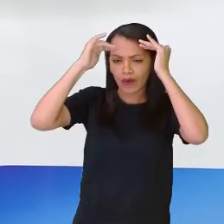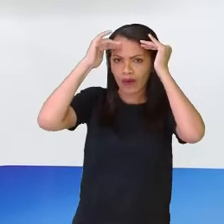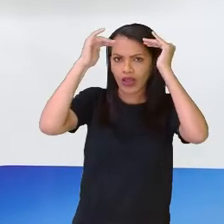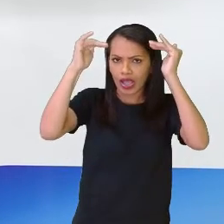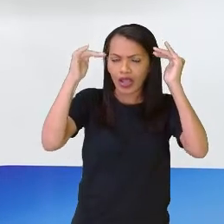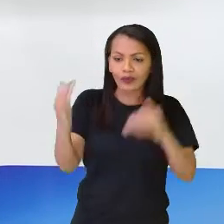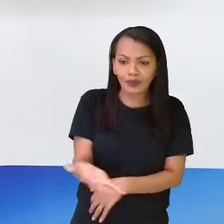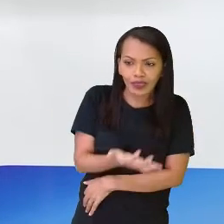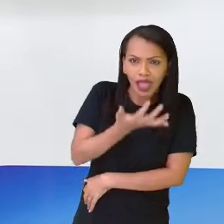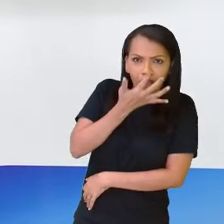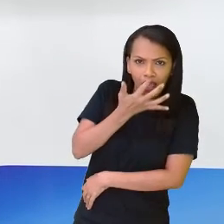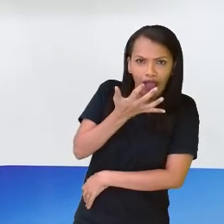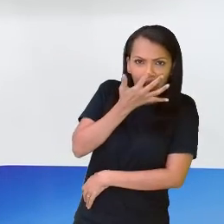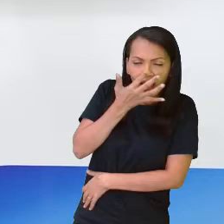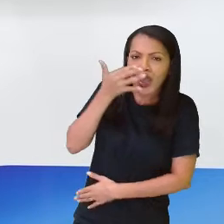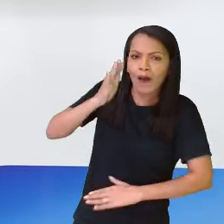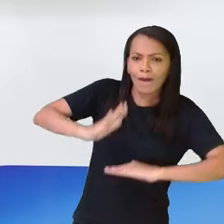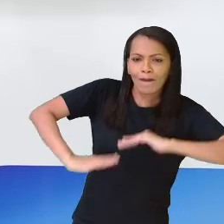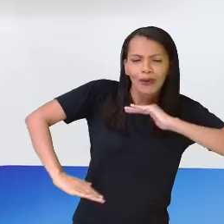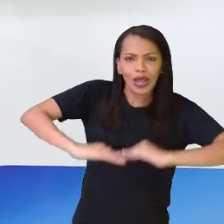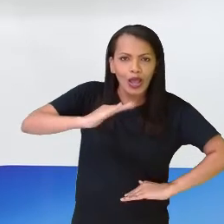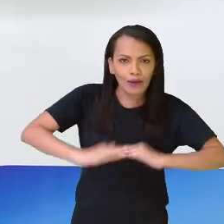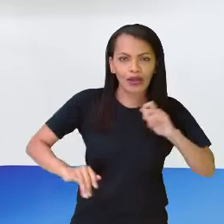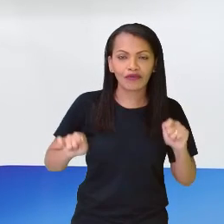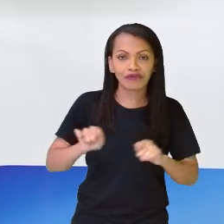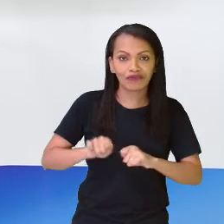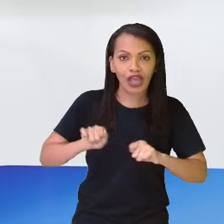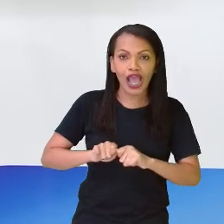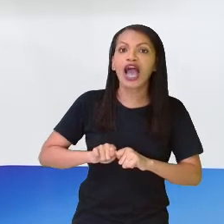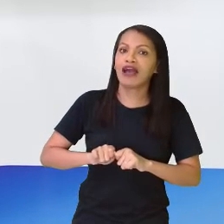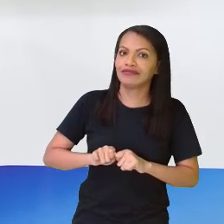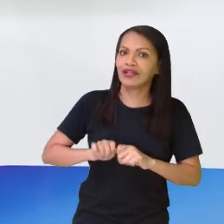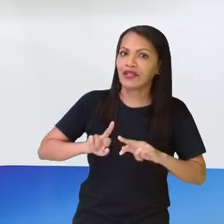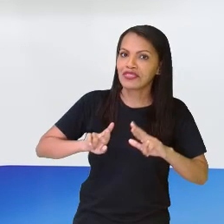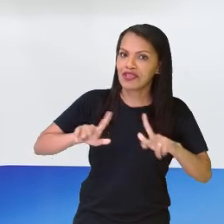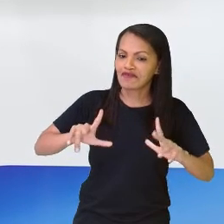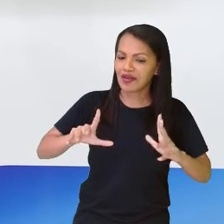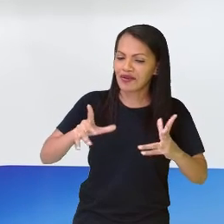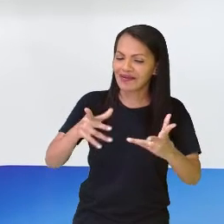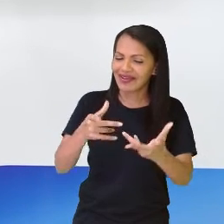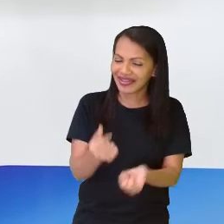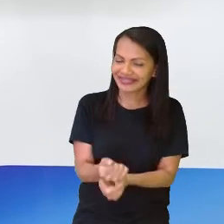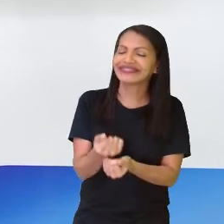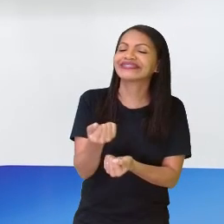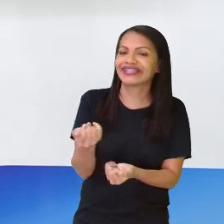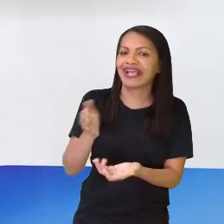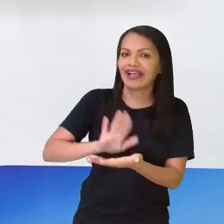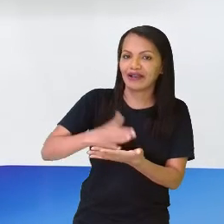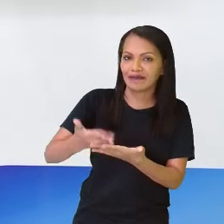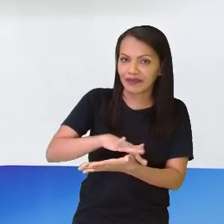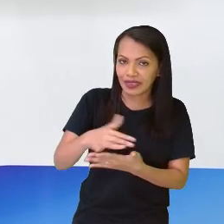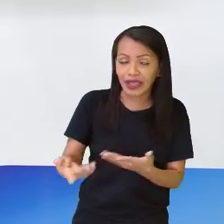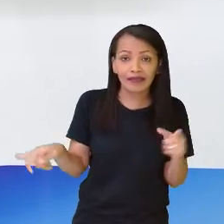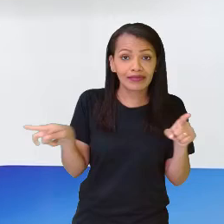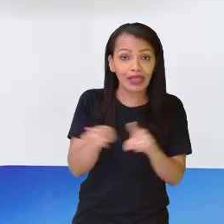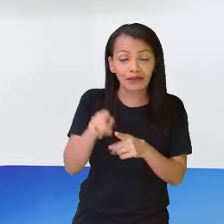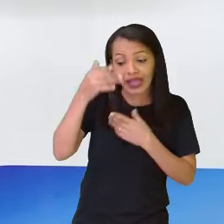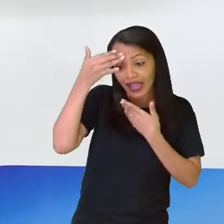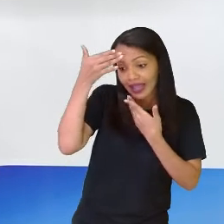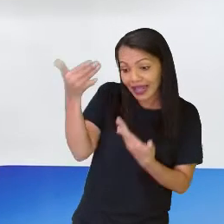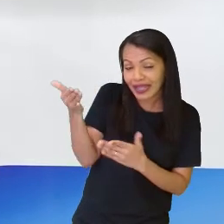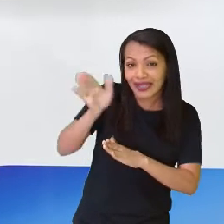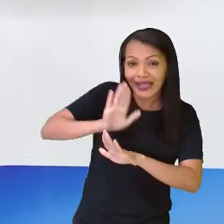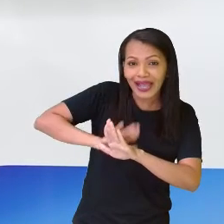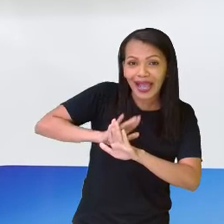minha admiração por esses profissionais que fazem toda a diferença no nosso trabalho. E, claro, agradecer a produção, né? Sem a